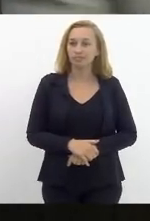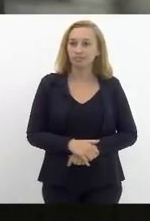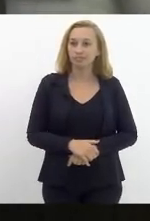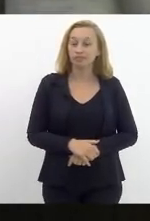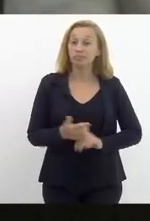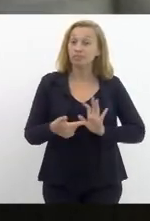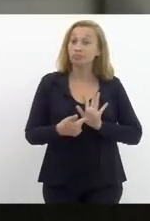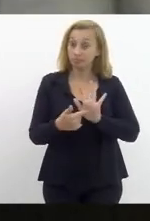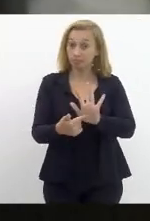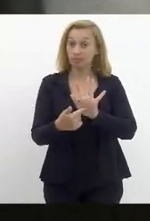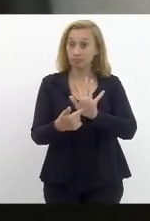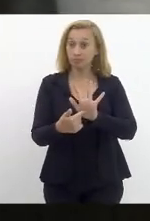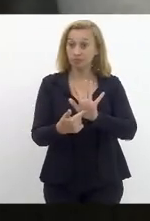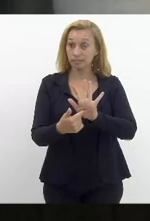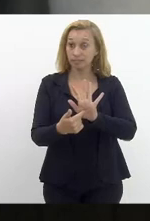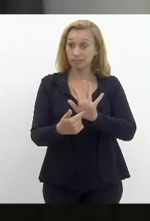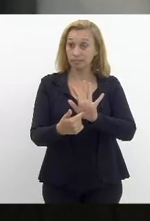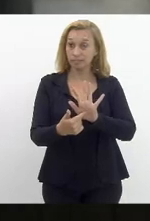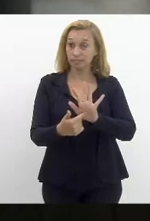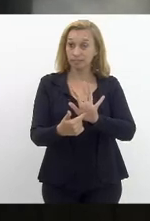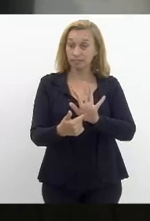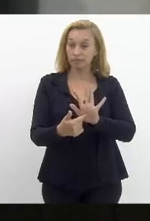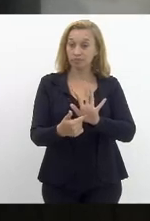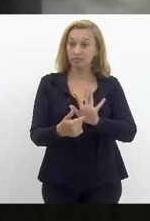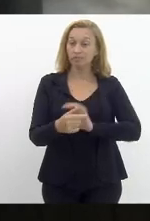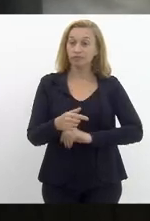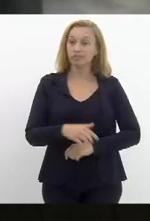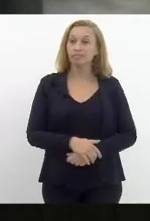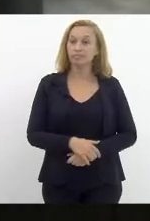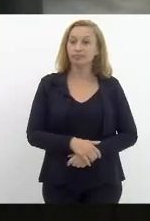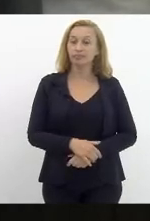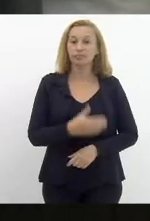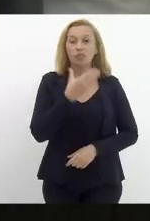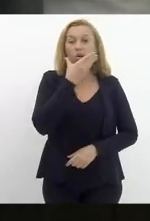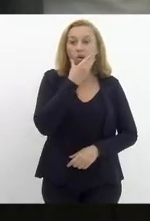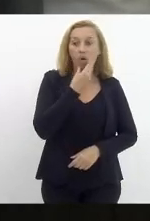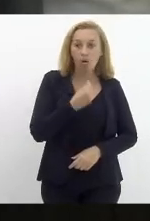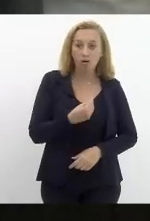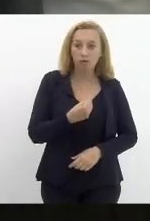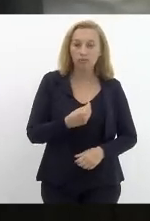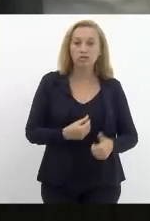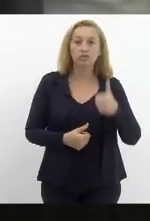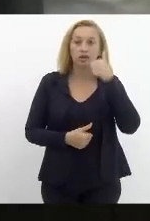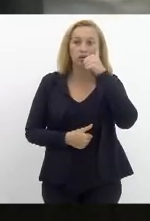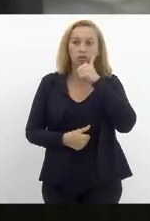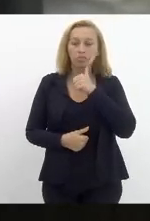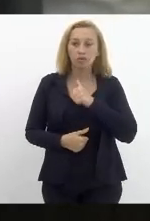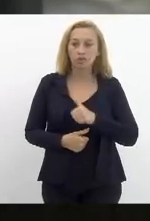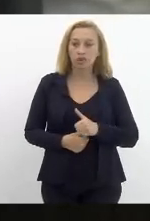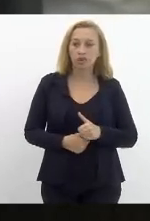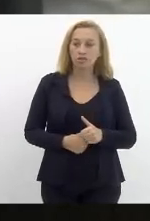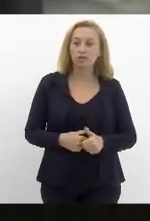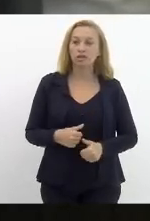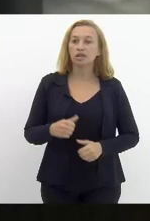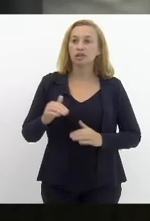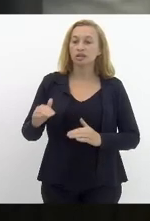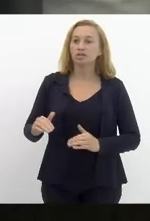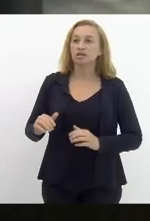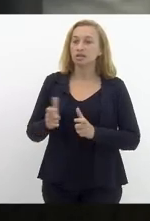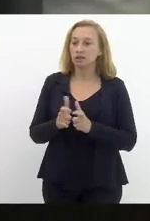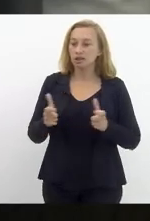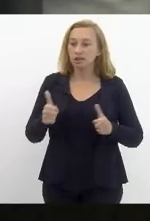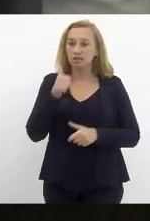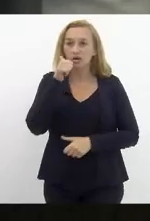claríssimas demonstrações de que é composta por homens e por mulheres, por grandes homens e por